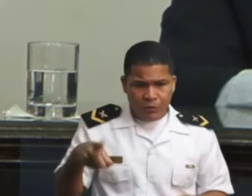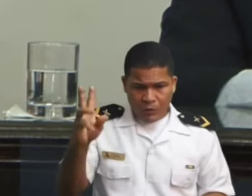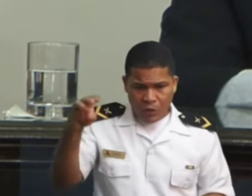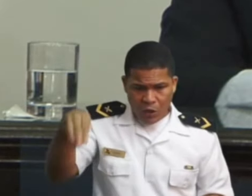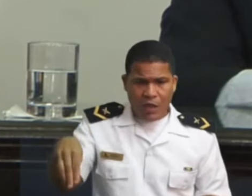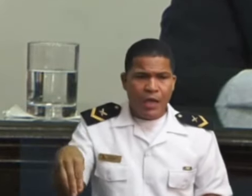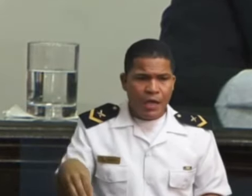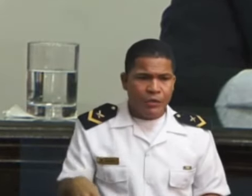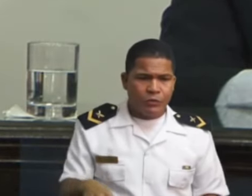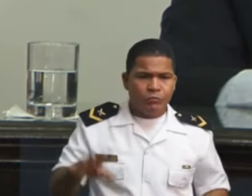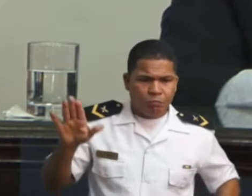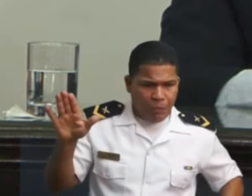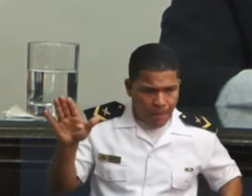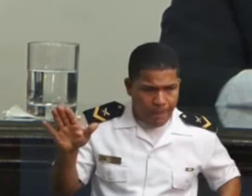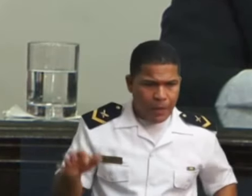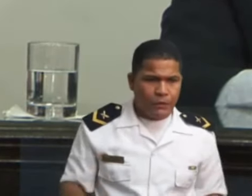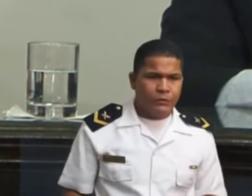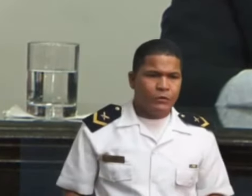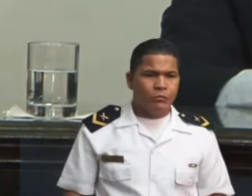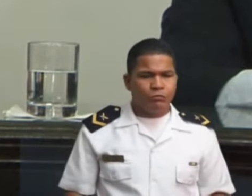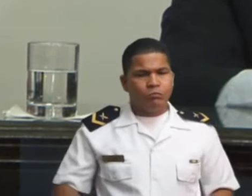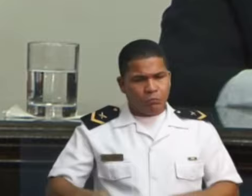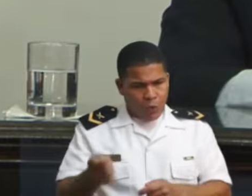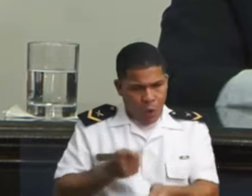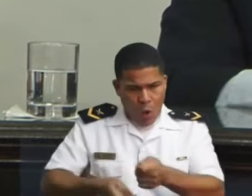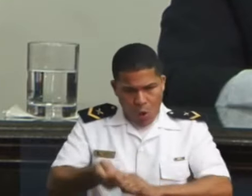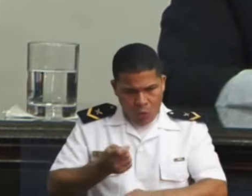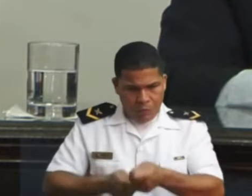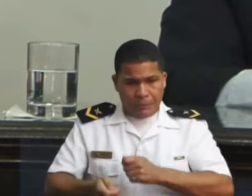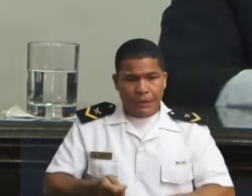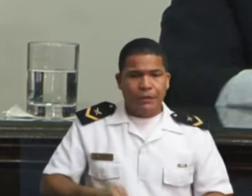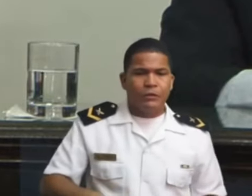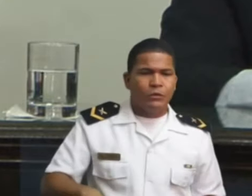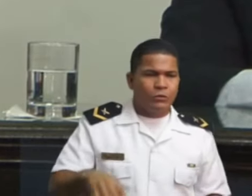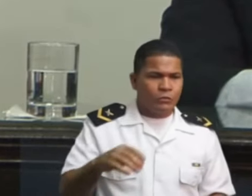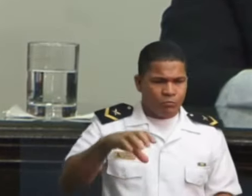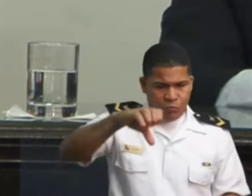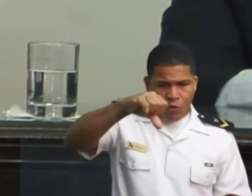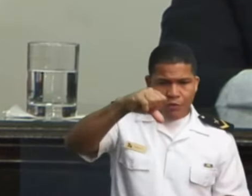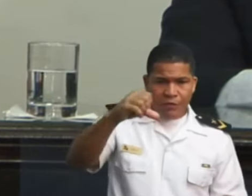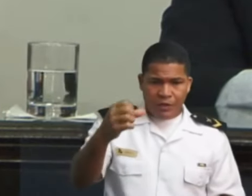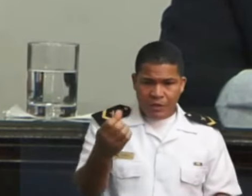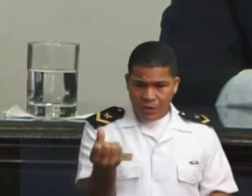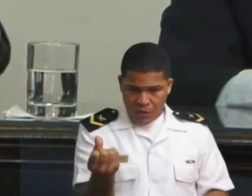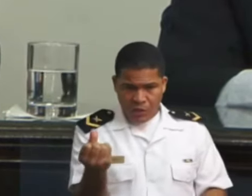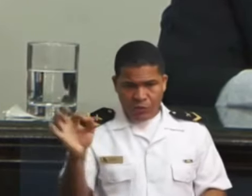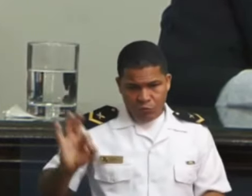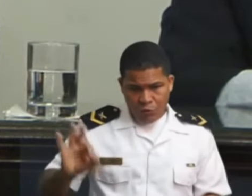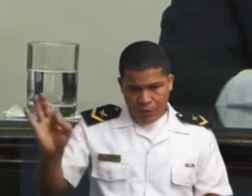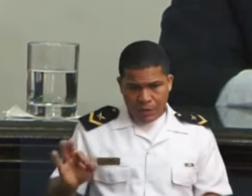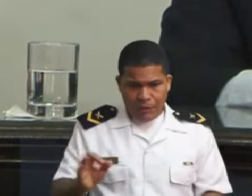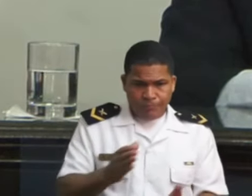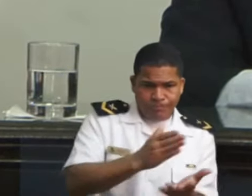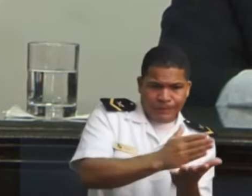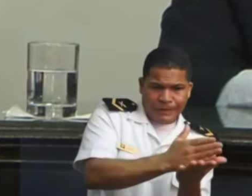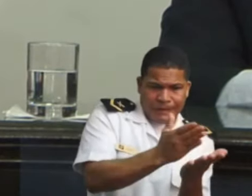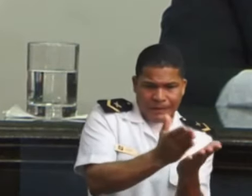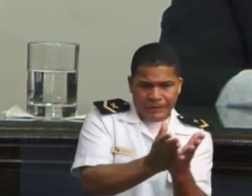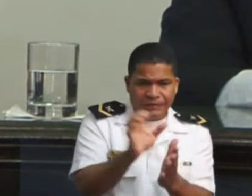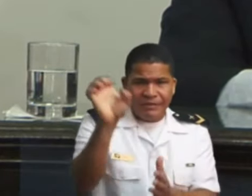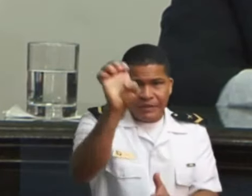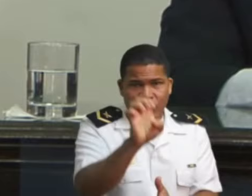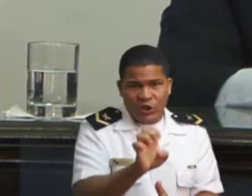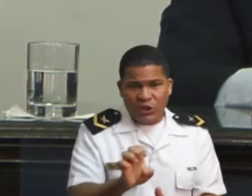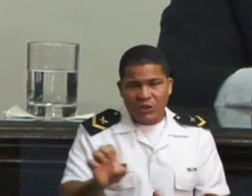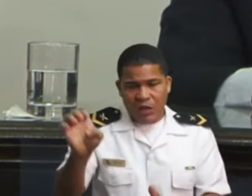quase 96% das nossas divisas pelo mar, né? Aí incluindo rios,